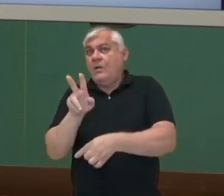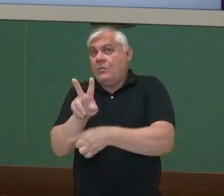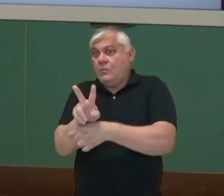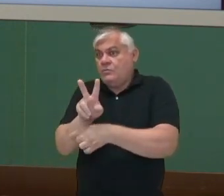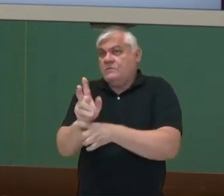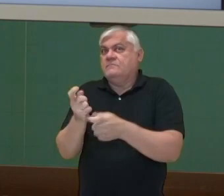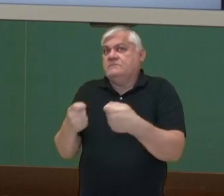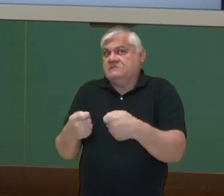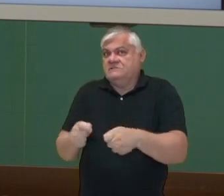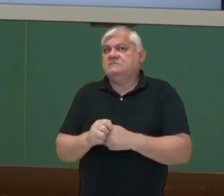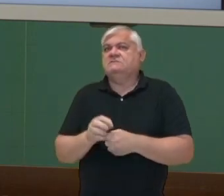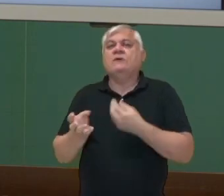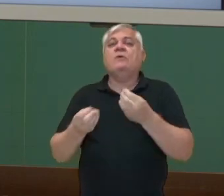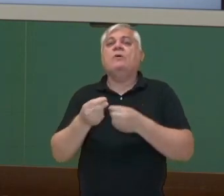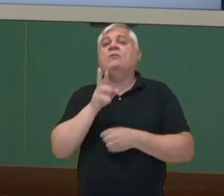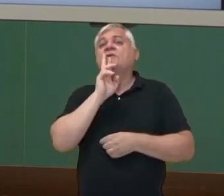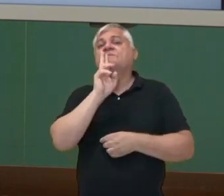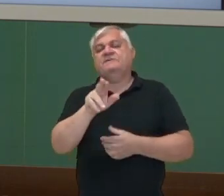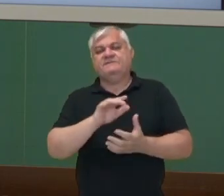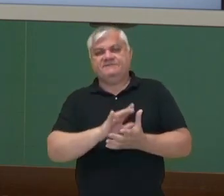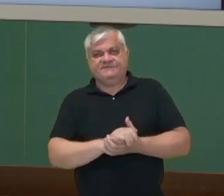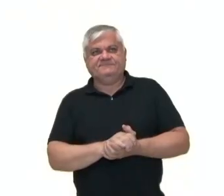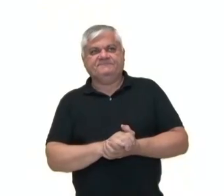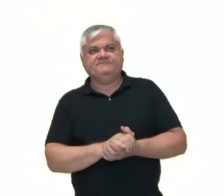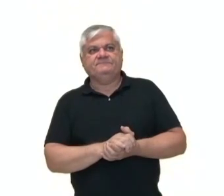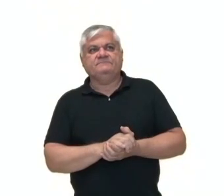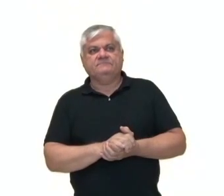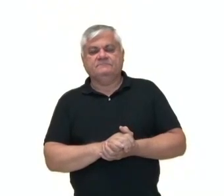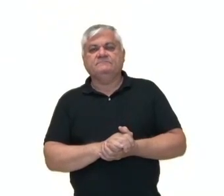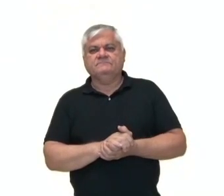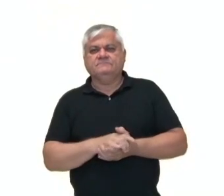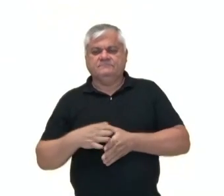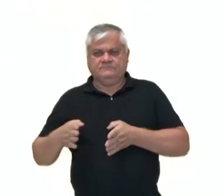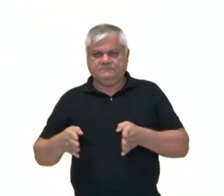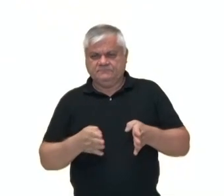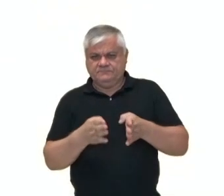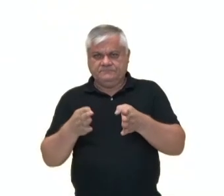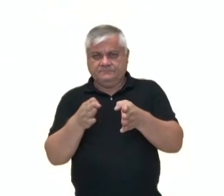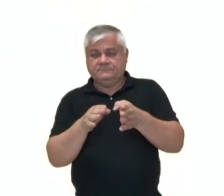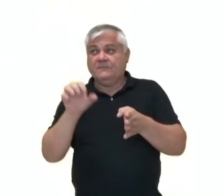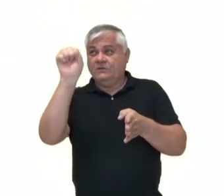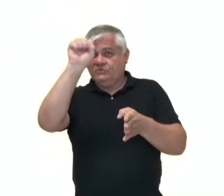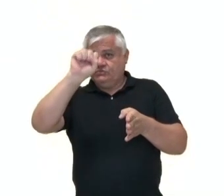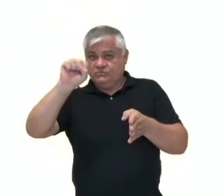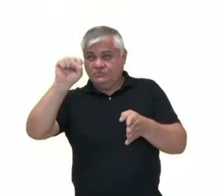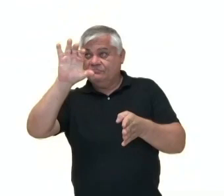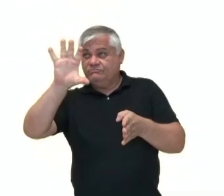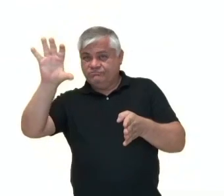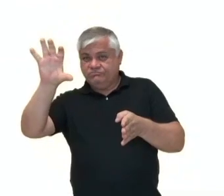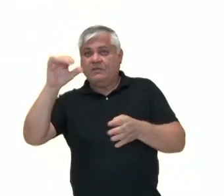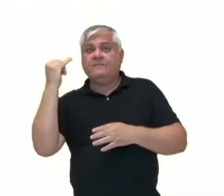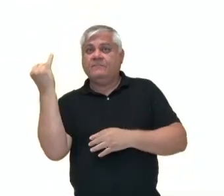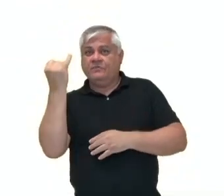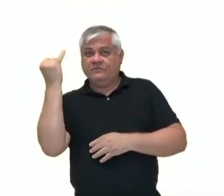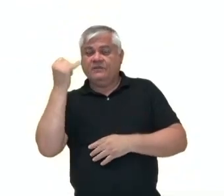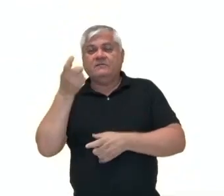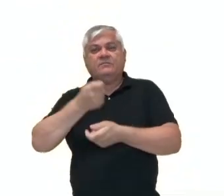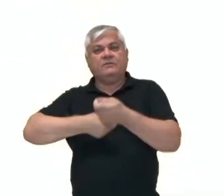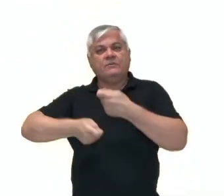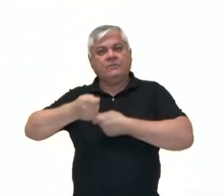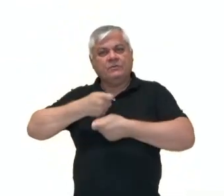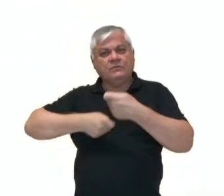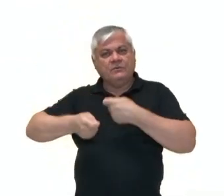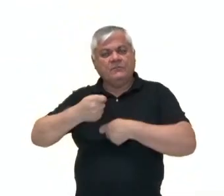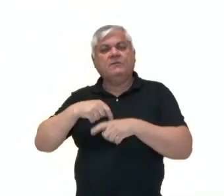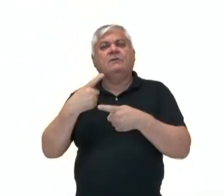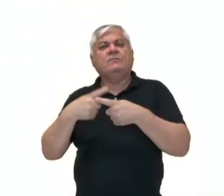preservação também. Como poderíamos colocar nossa resposta ali? Os rios da região sudeste são muito importantes para a economia, porque tem lá a